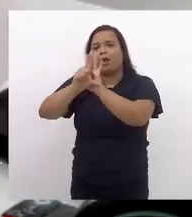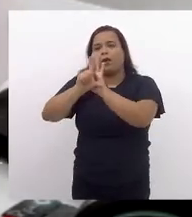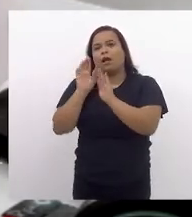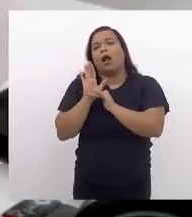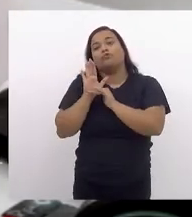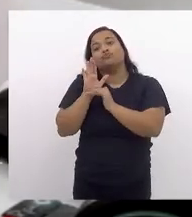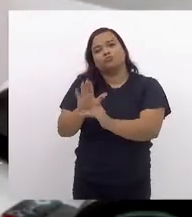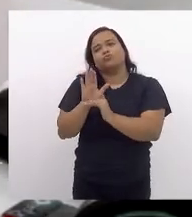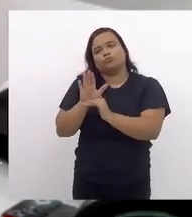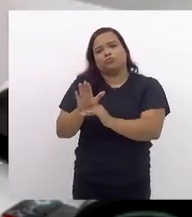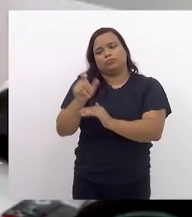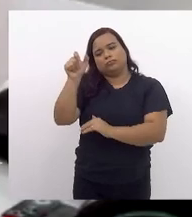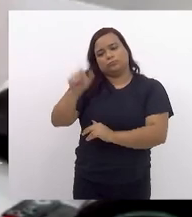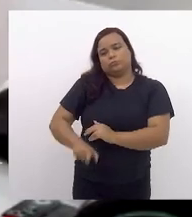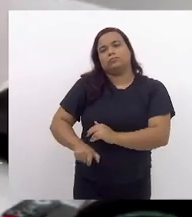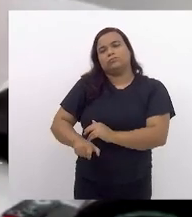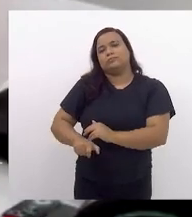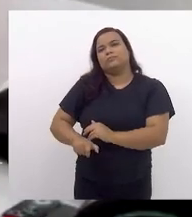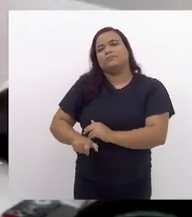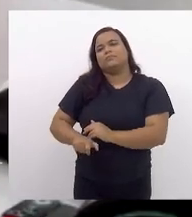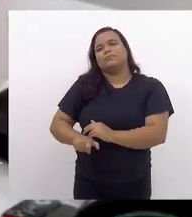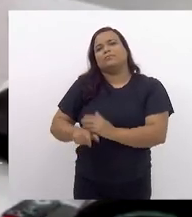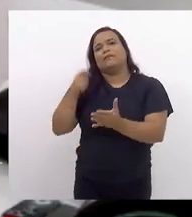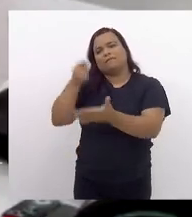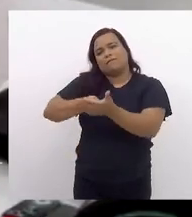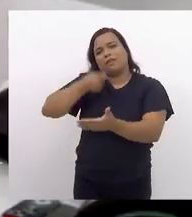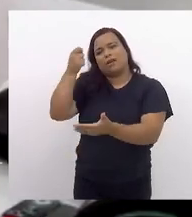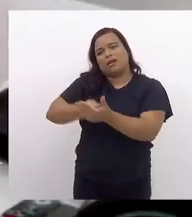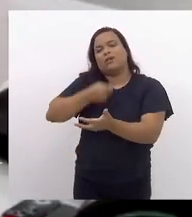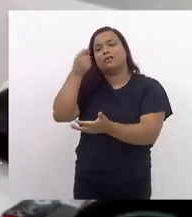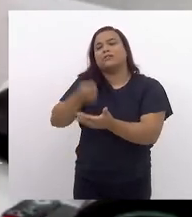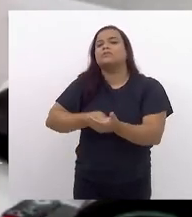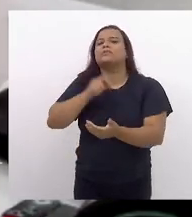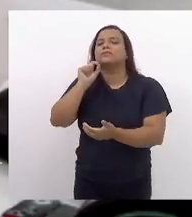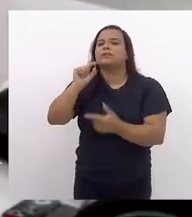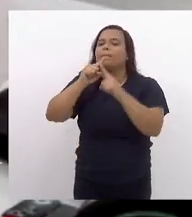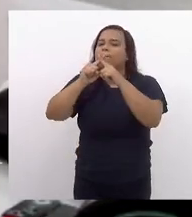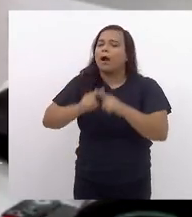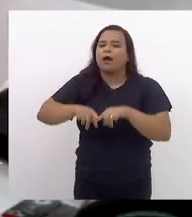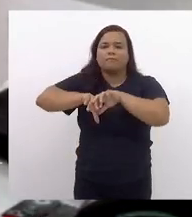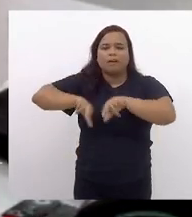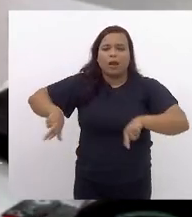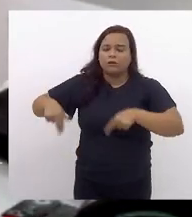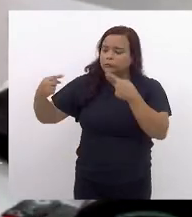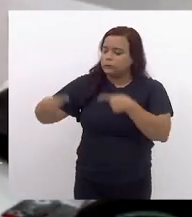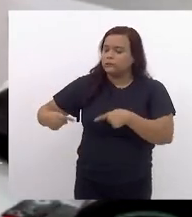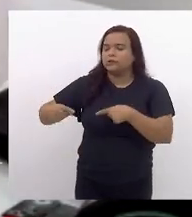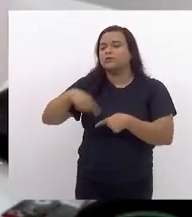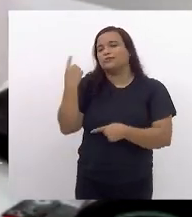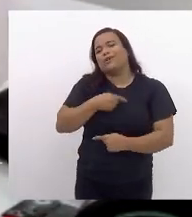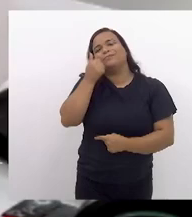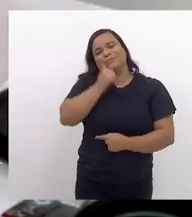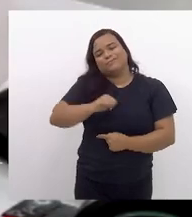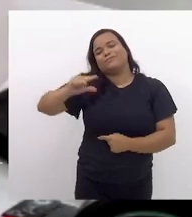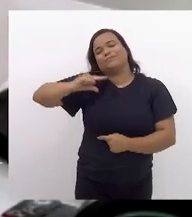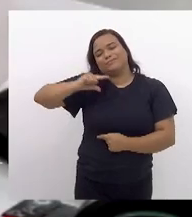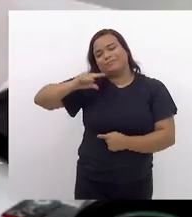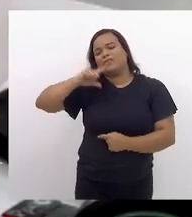legalidade, para que a gente consiga enfrentar esses desafios para nós mulheres, né? Que